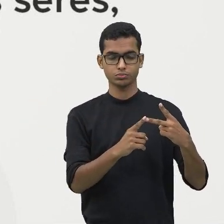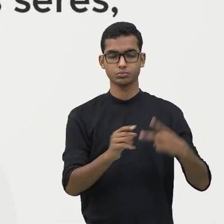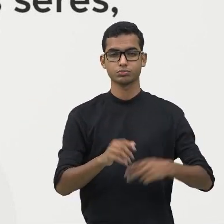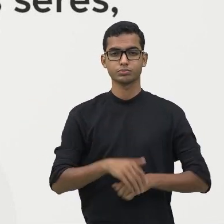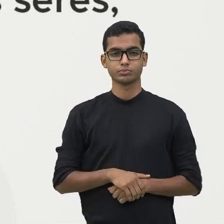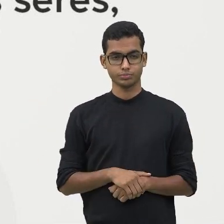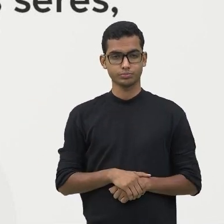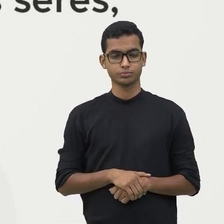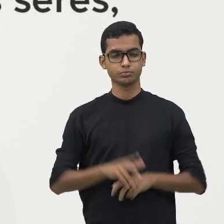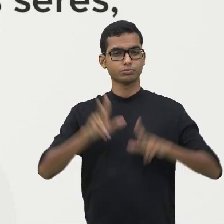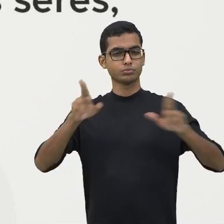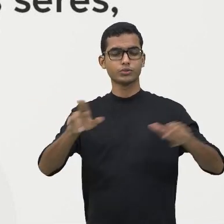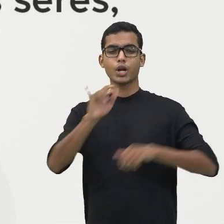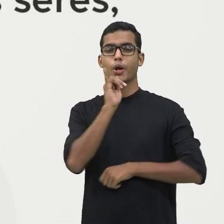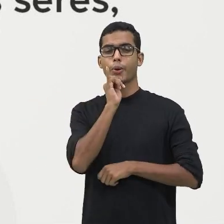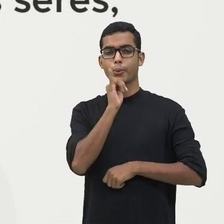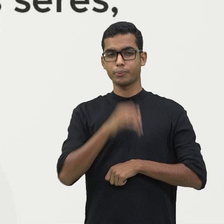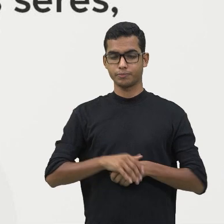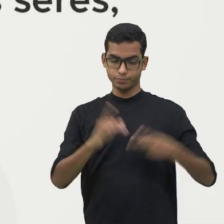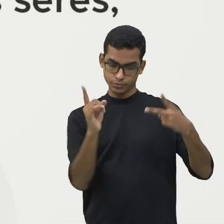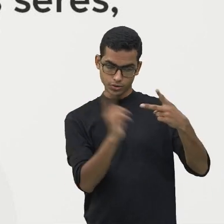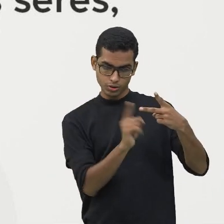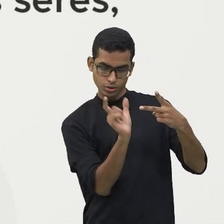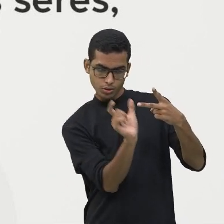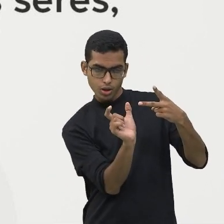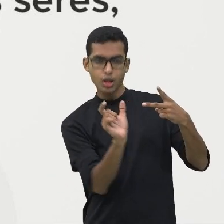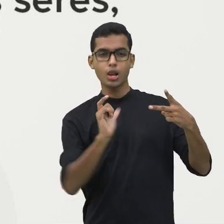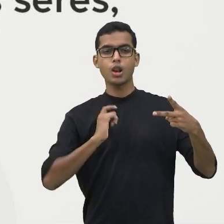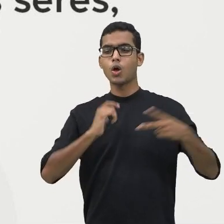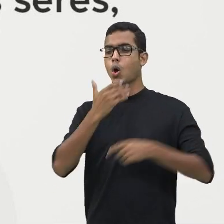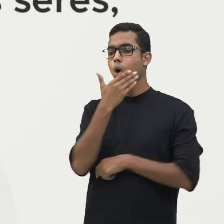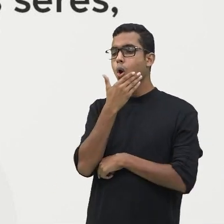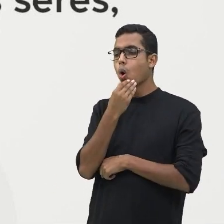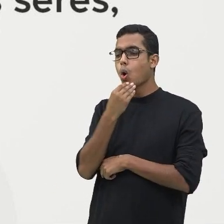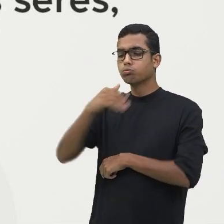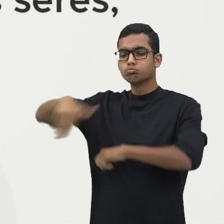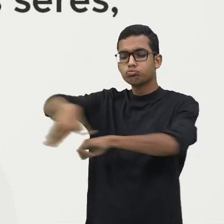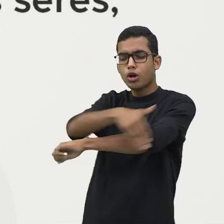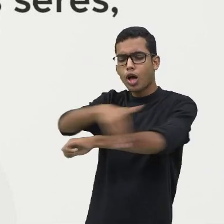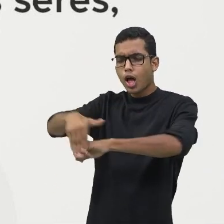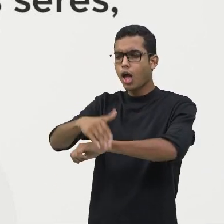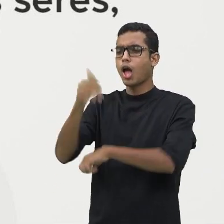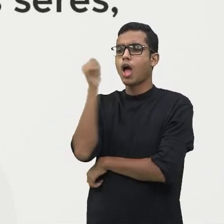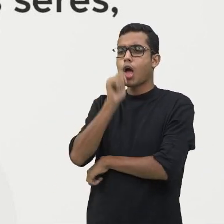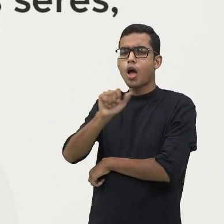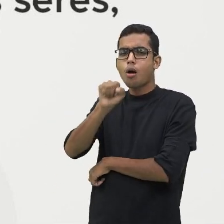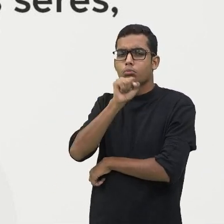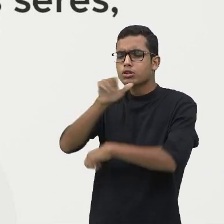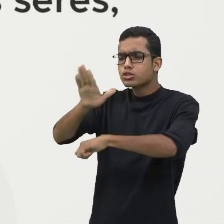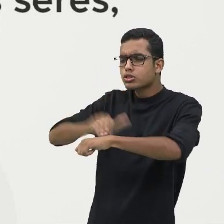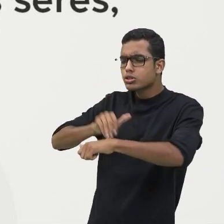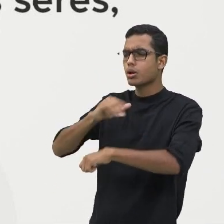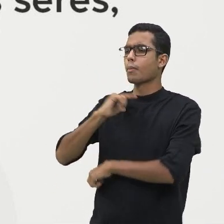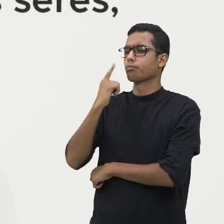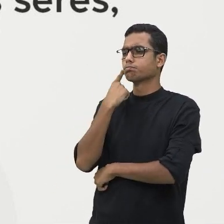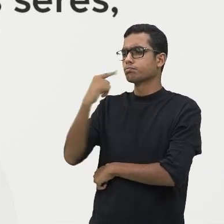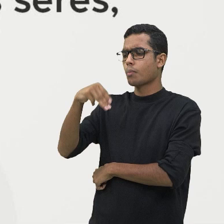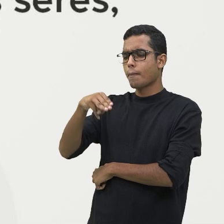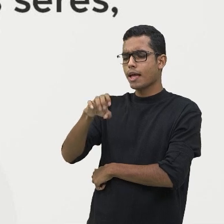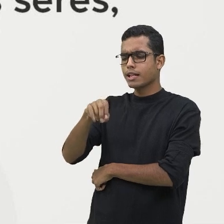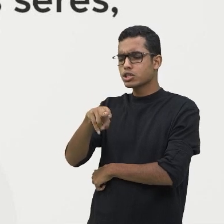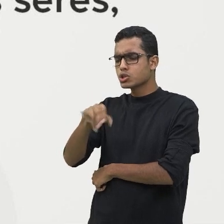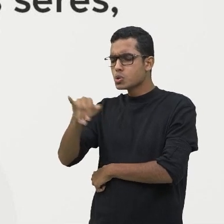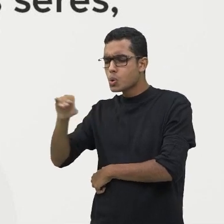Igual quando a mãe chama a gente, que o menino tá lá na rua, aí a mãe fala, menino, né? O ni é